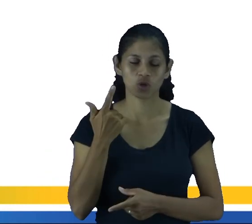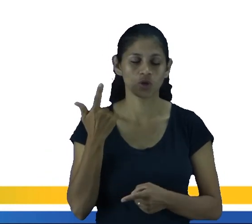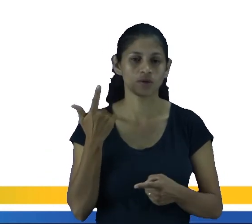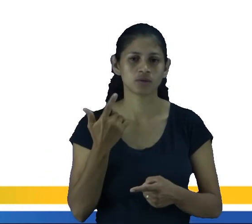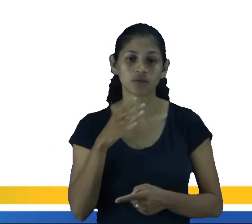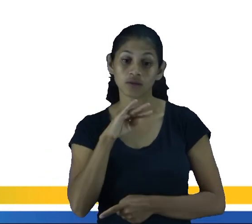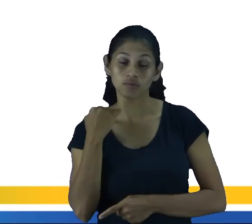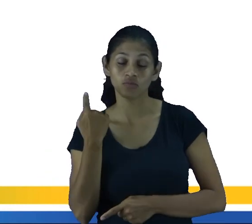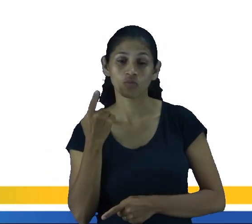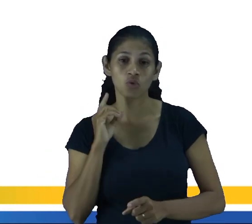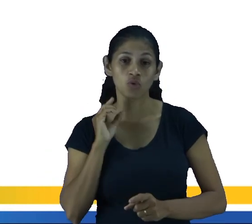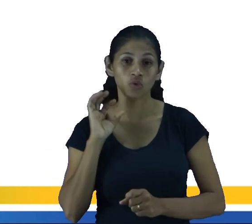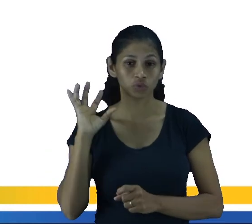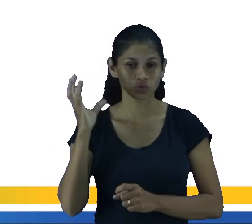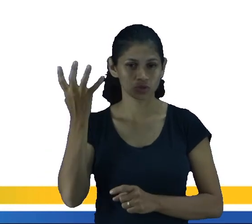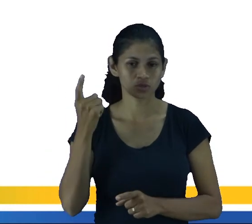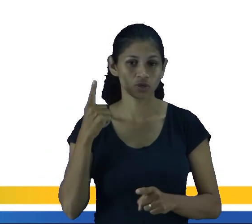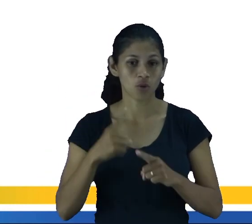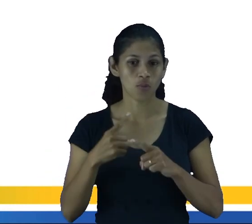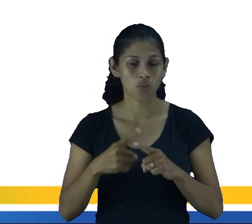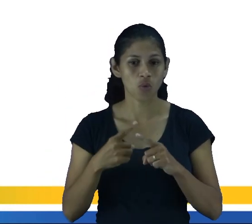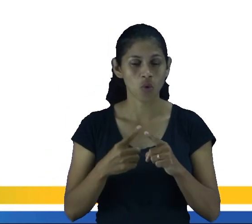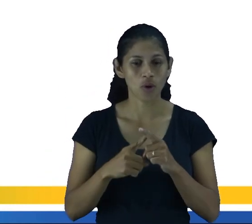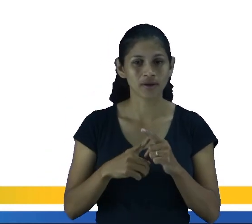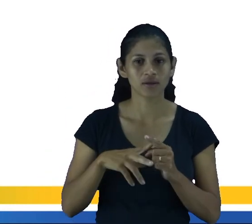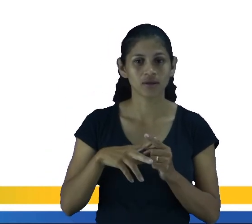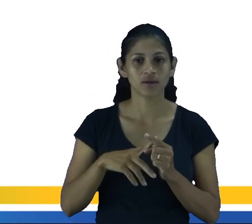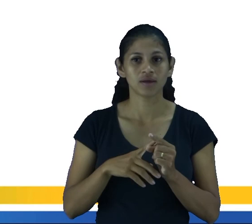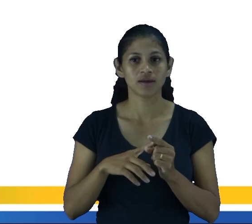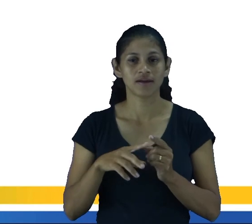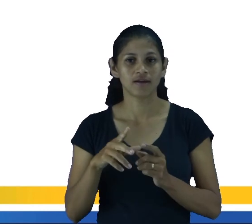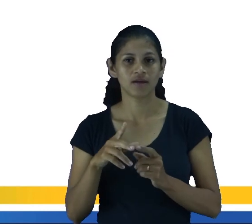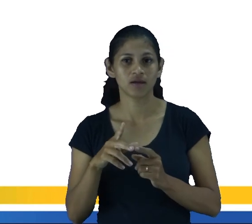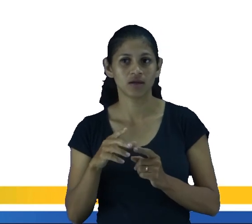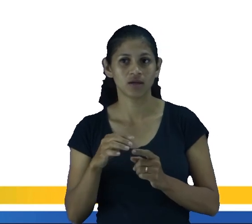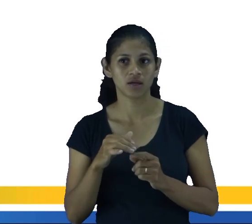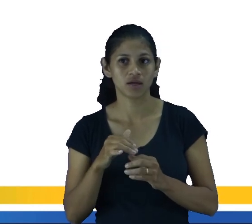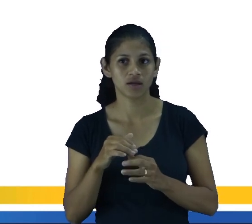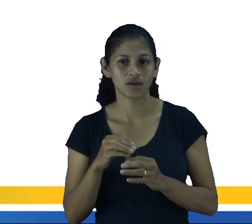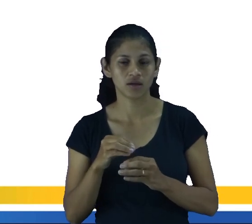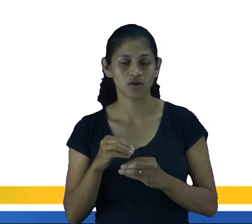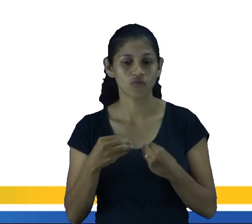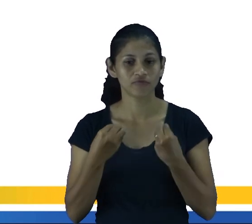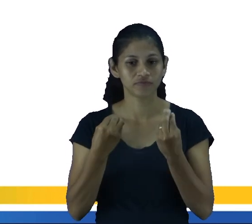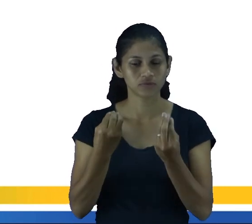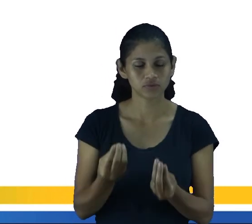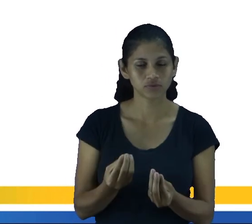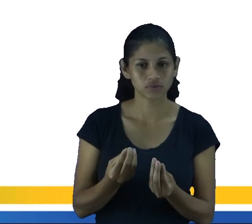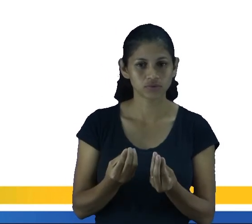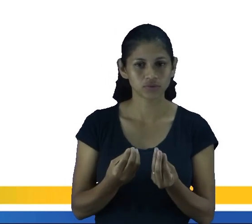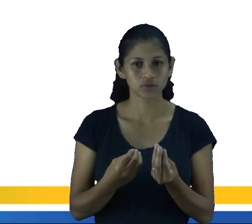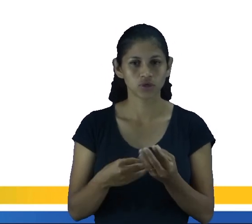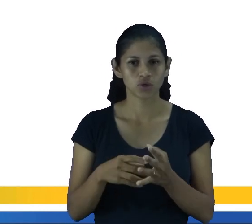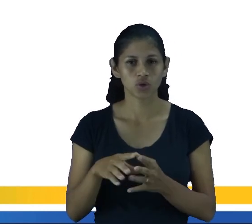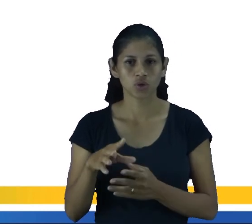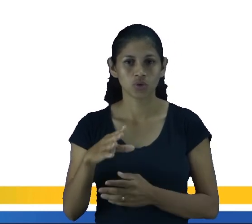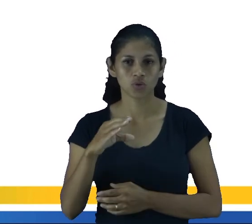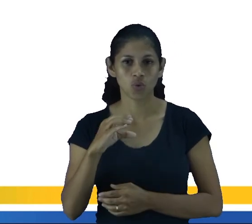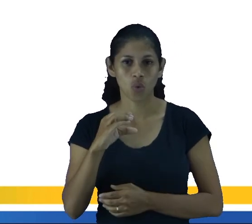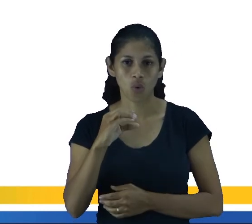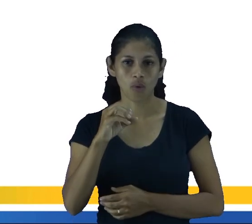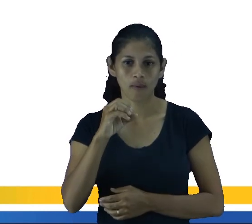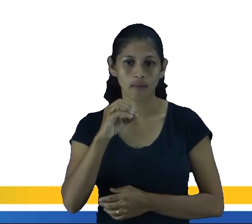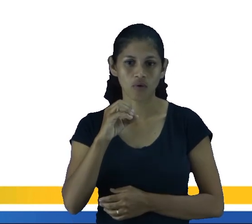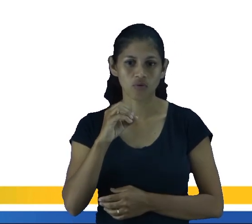ocorreram porque um laboratório farmacêutico forneceu o produto contaminado, então teve ali a contaminação do carbonato de